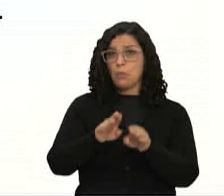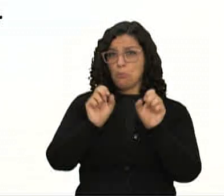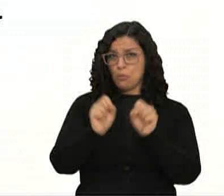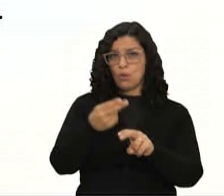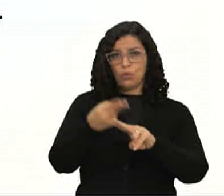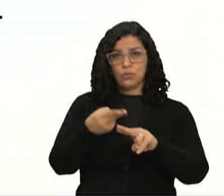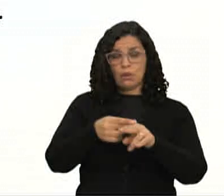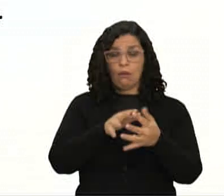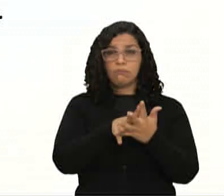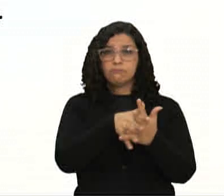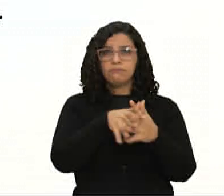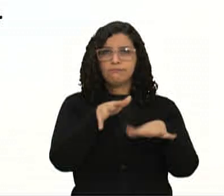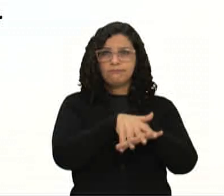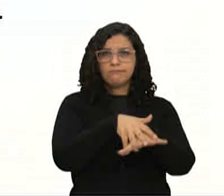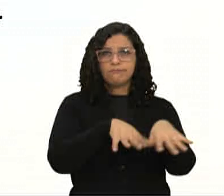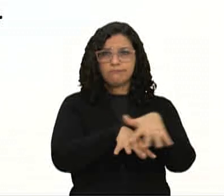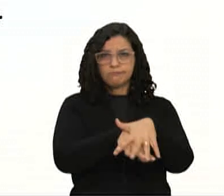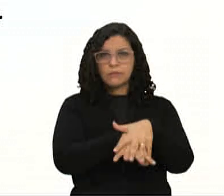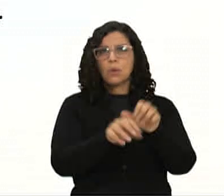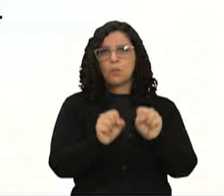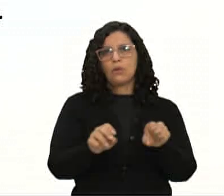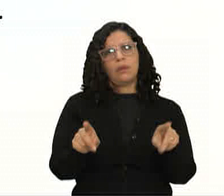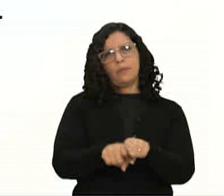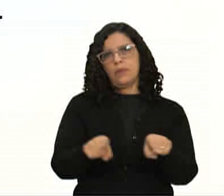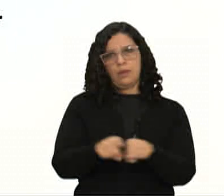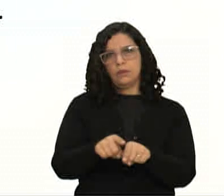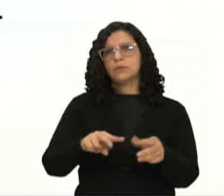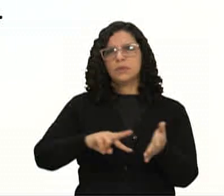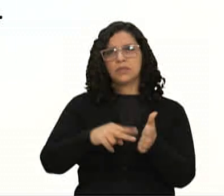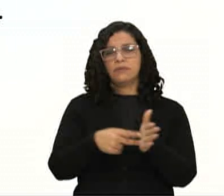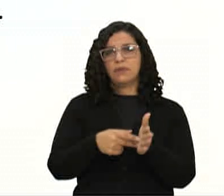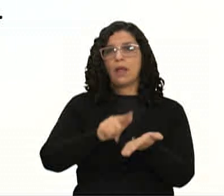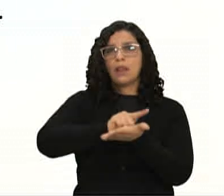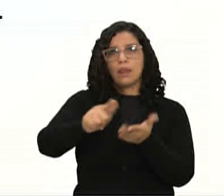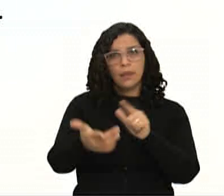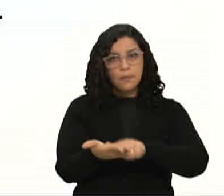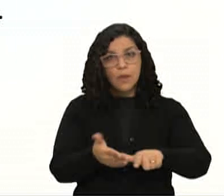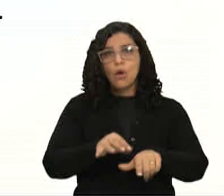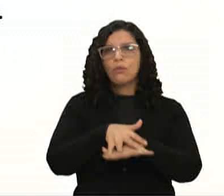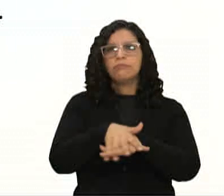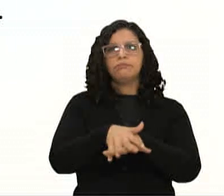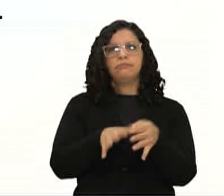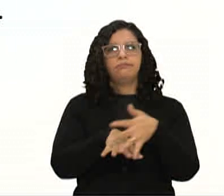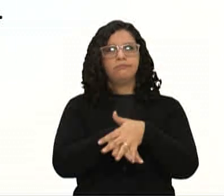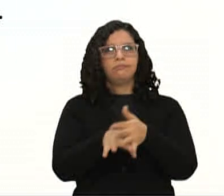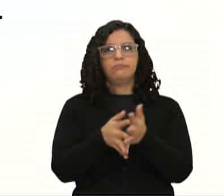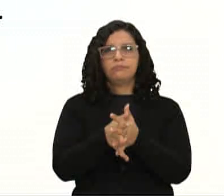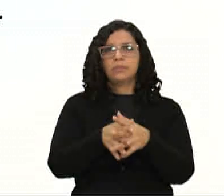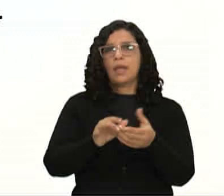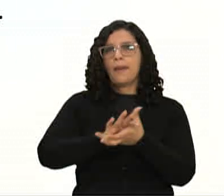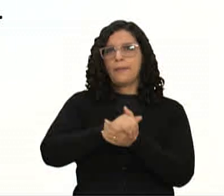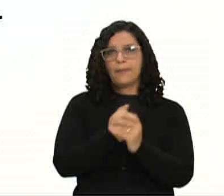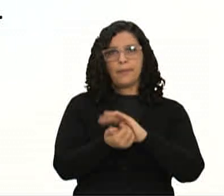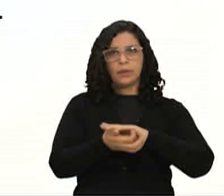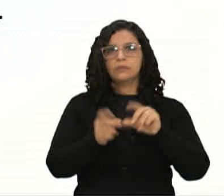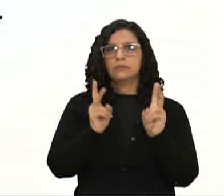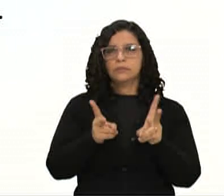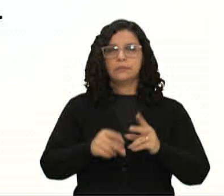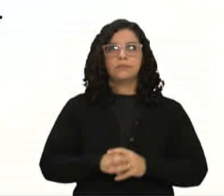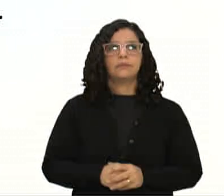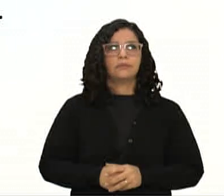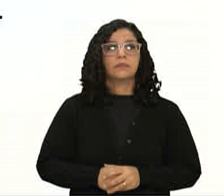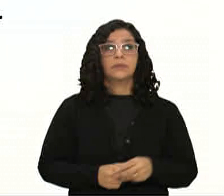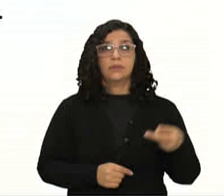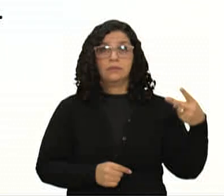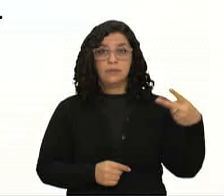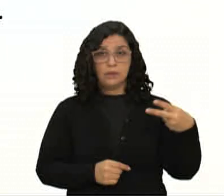your hands ou clean your hands, que é a mesma coisa, limpar ou lavar as mãos frequentemente. Cough or